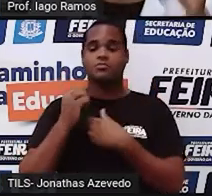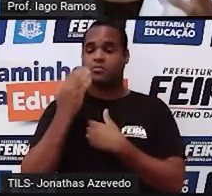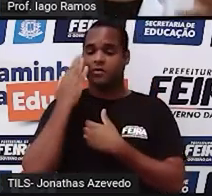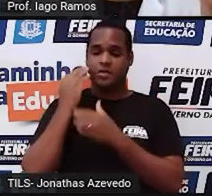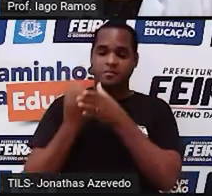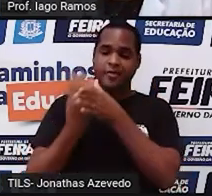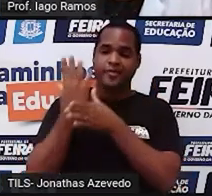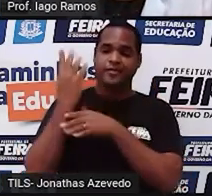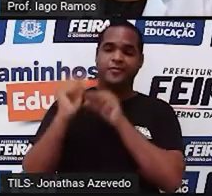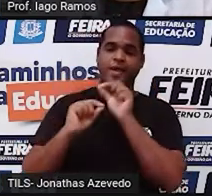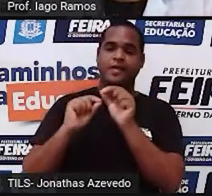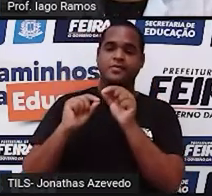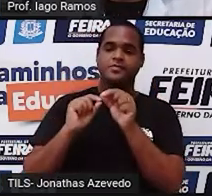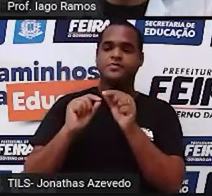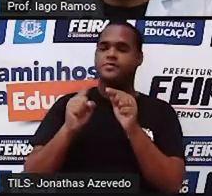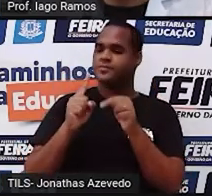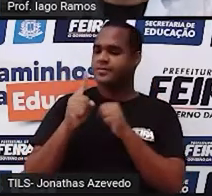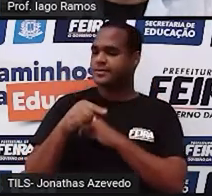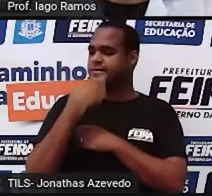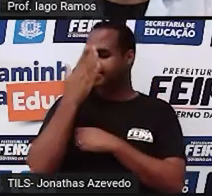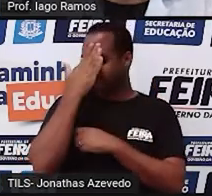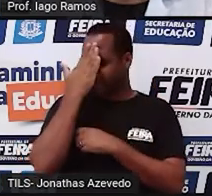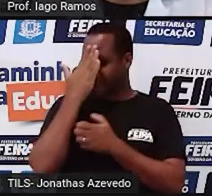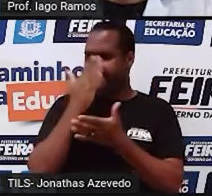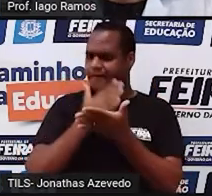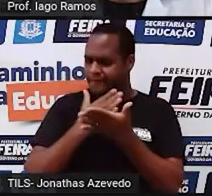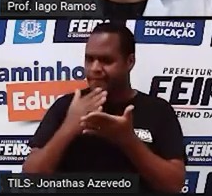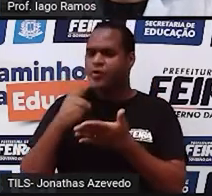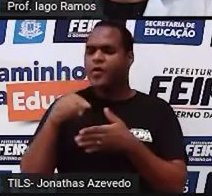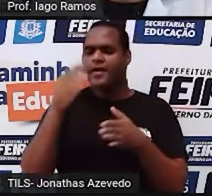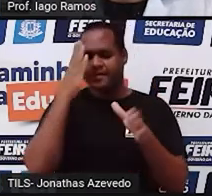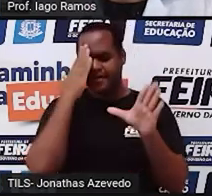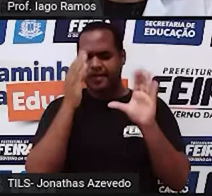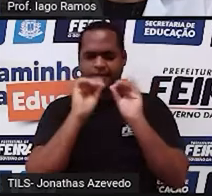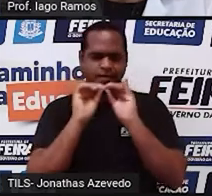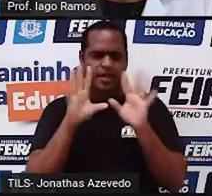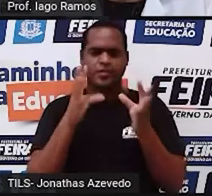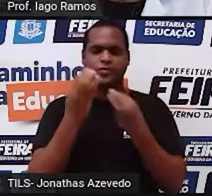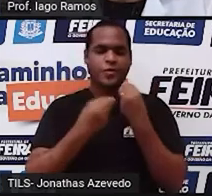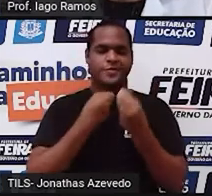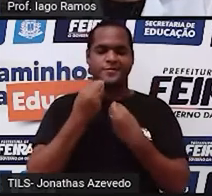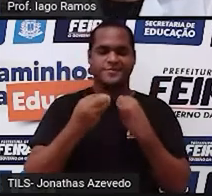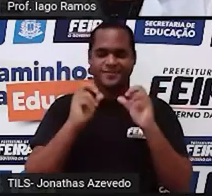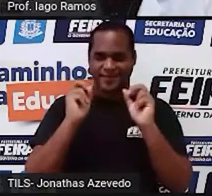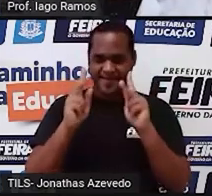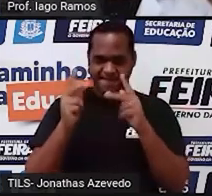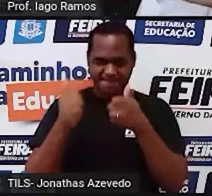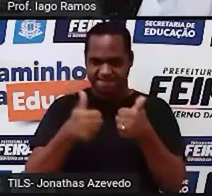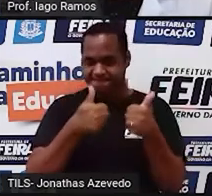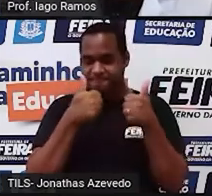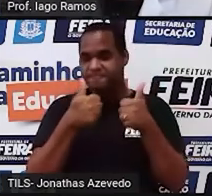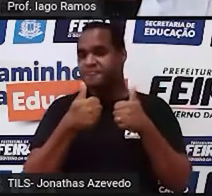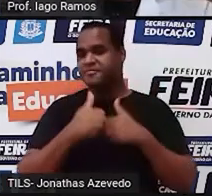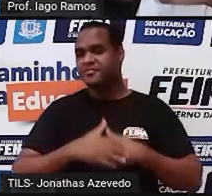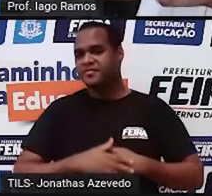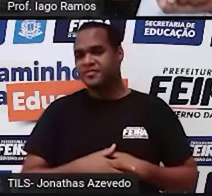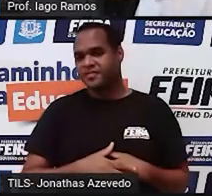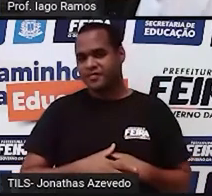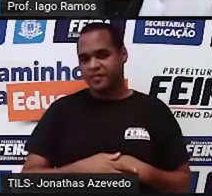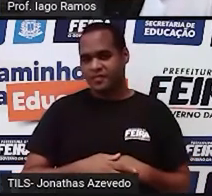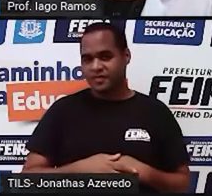Pois é estamos aqui para isso para entender essas coisas aí valeu mas